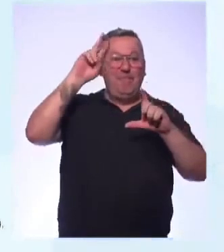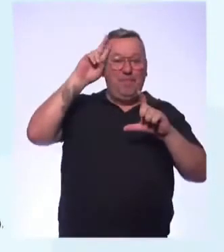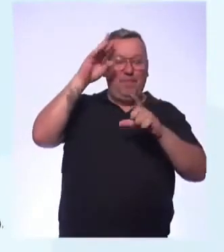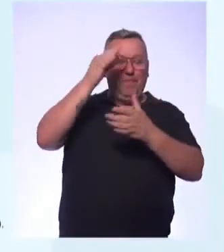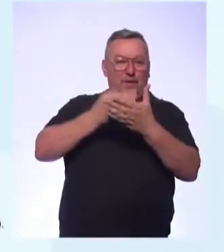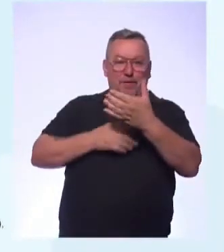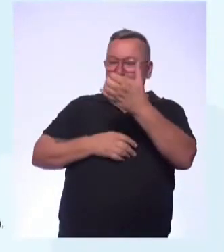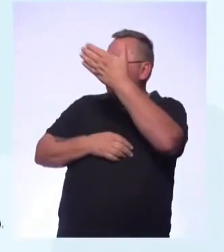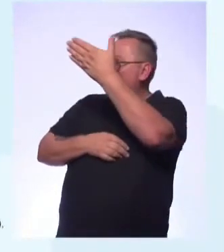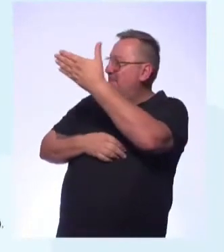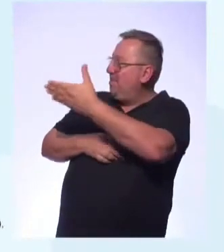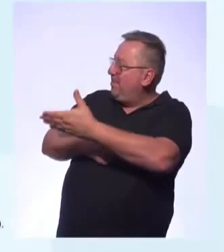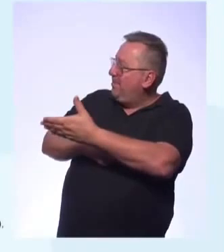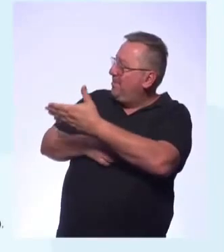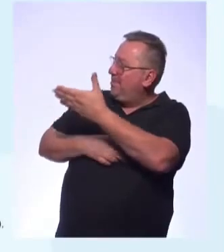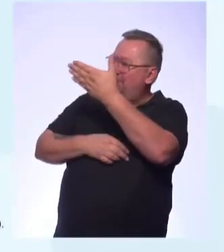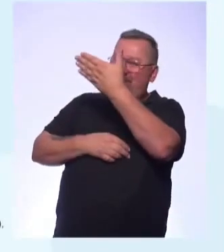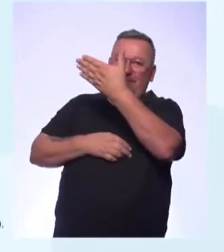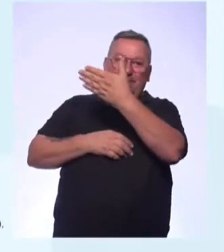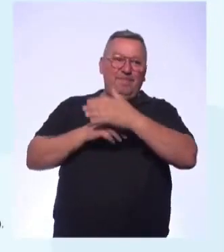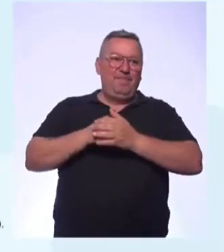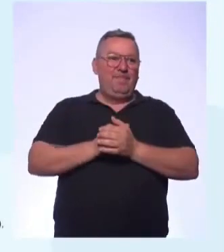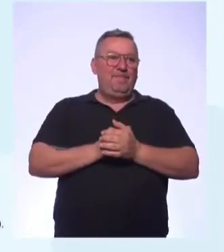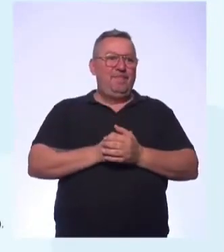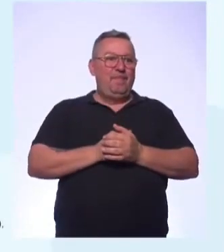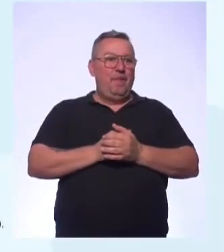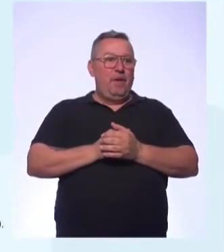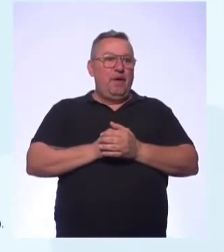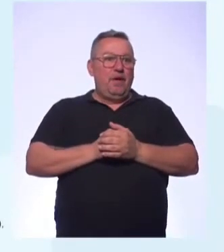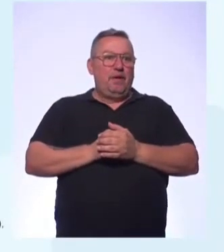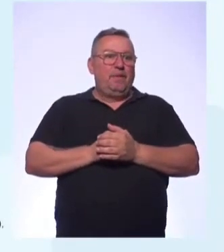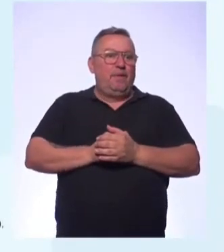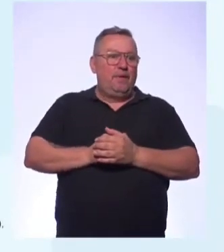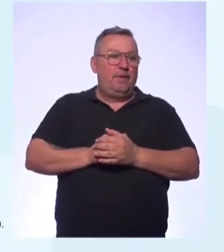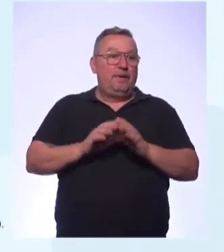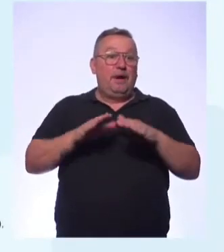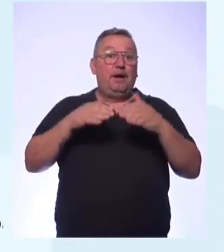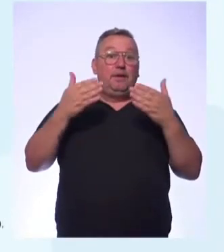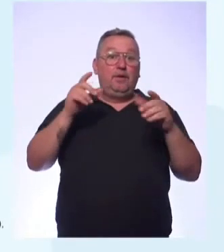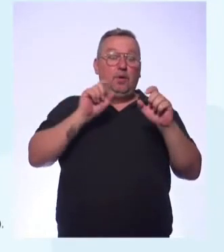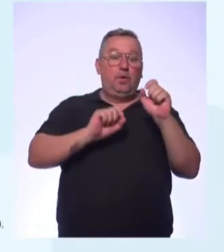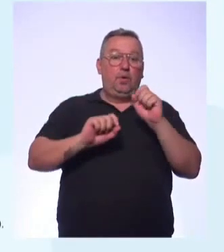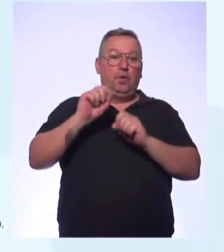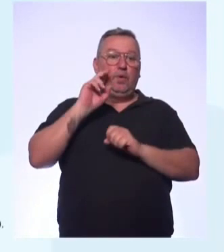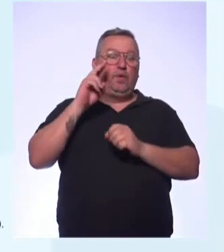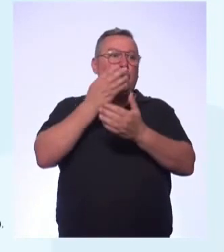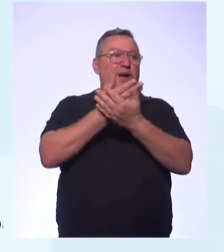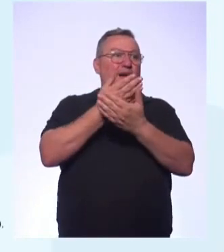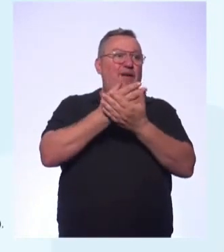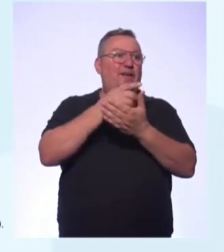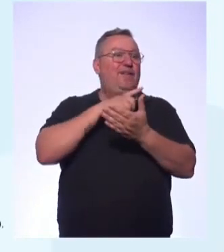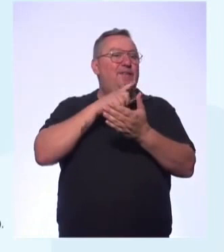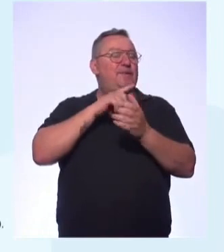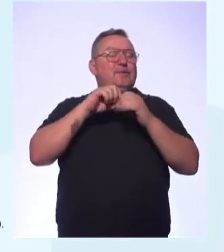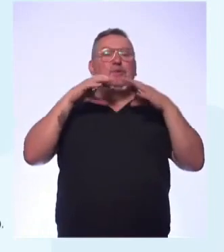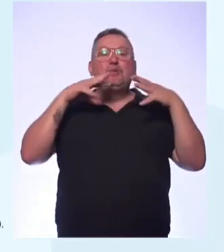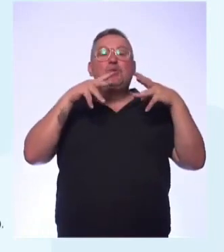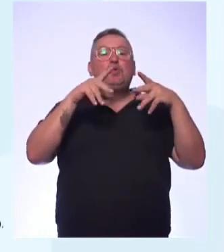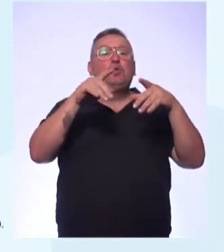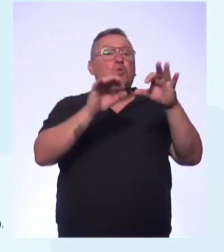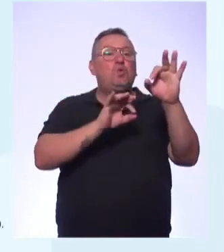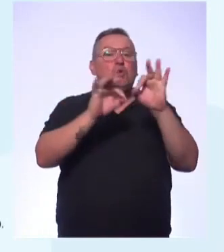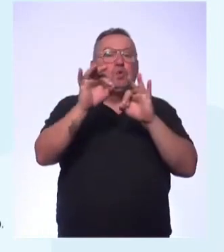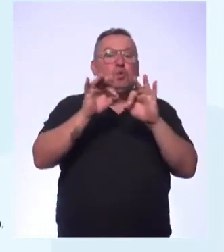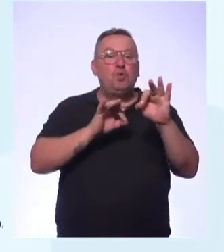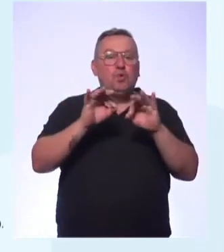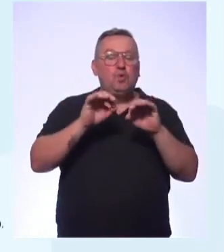Na aula passada a gente fez essa parte bem rapidinha. Essa foi o finalzinho, né? Aí, gente, a minha aula, ela tinha sido toda preparada em cima